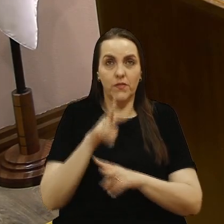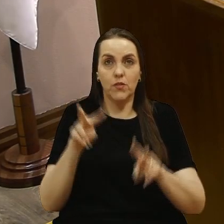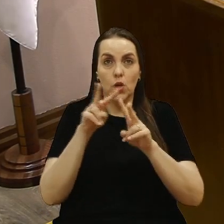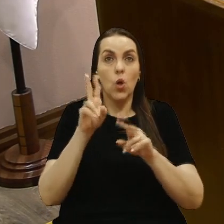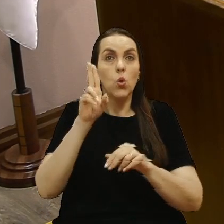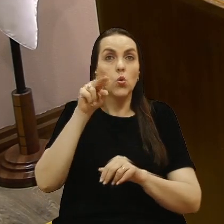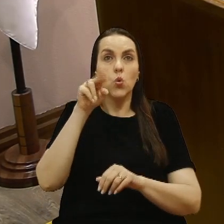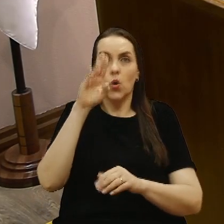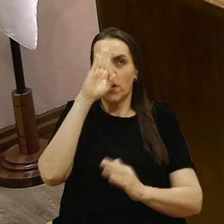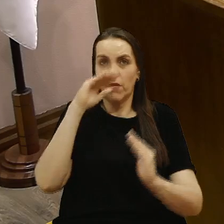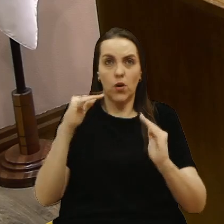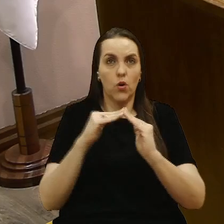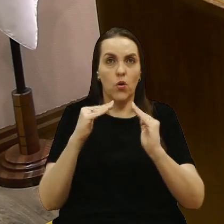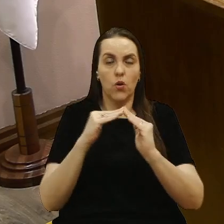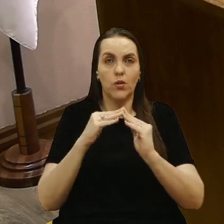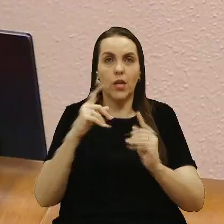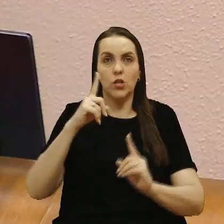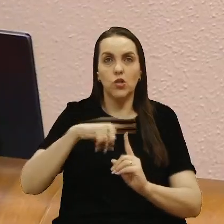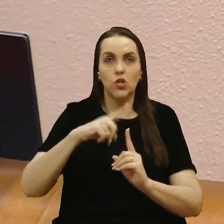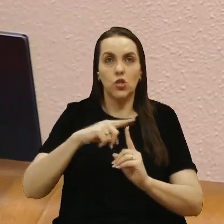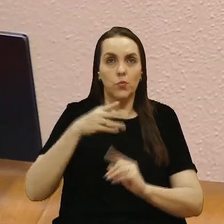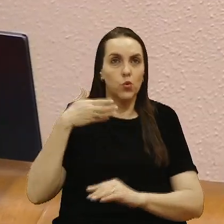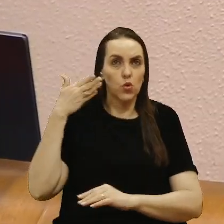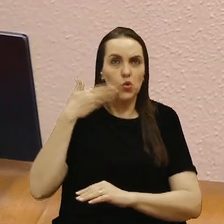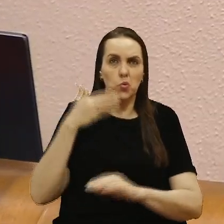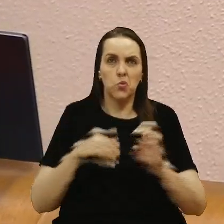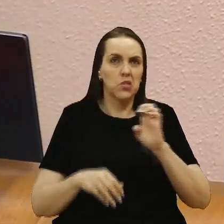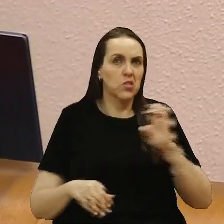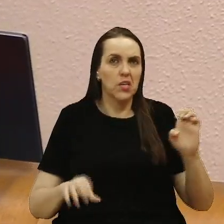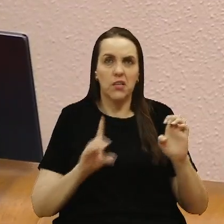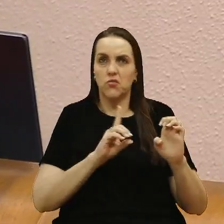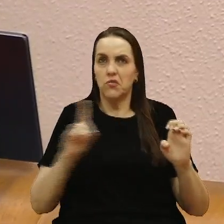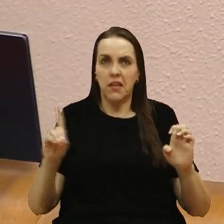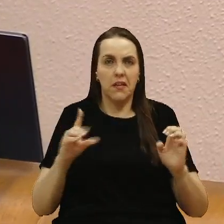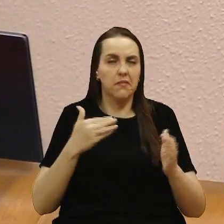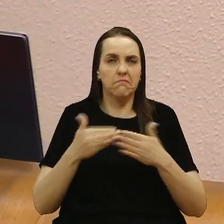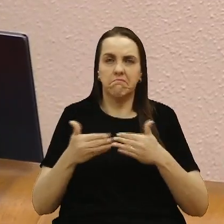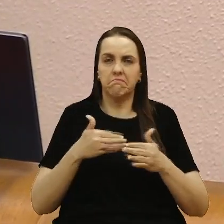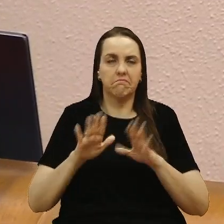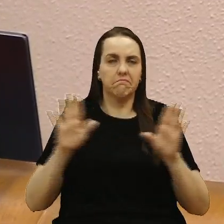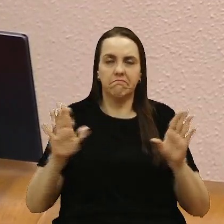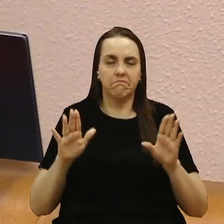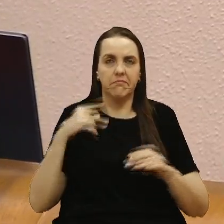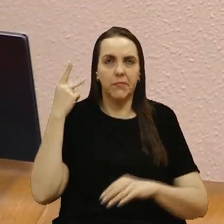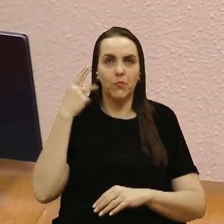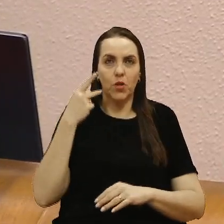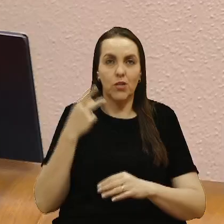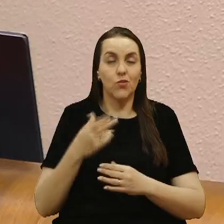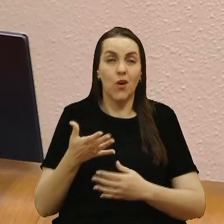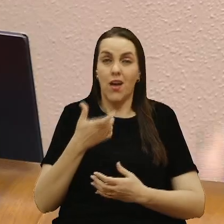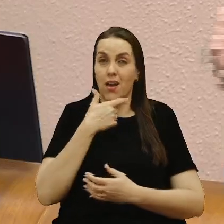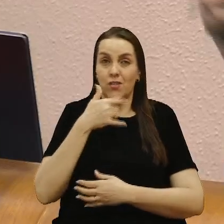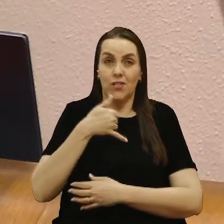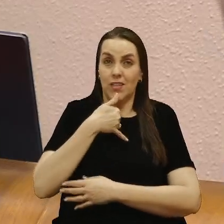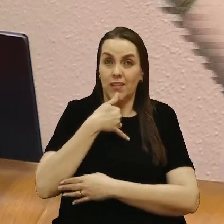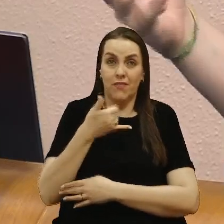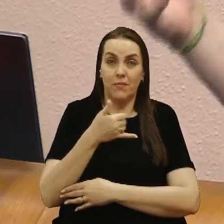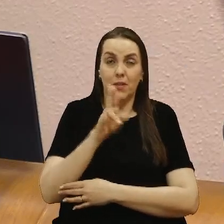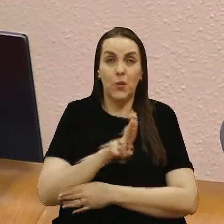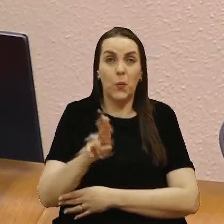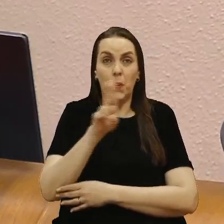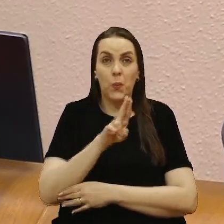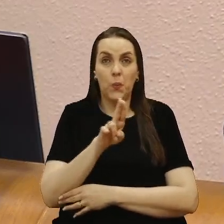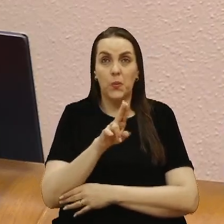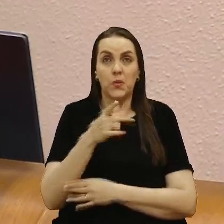concordar com esse tipo de discurso vindo de alguém, seja de esquerda, de direita, de qual posicionamento político for. Eu acho lamentável quando as pessoas usam, inclusive,